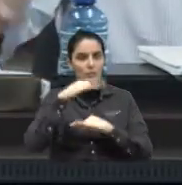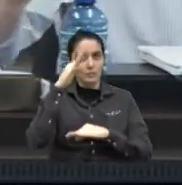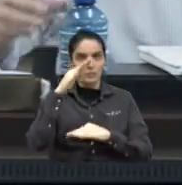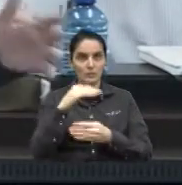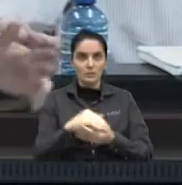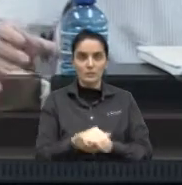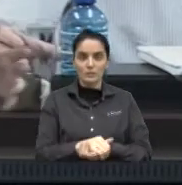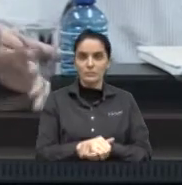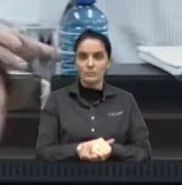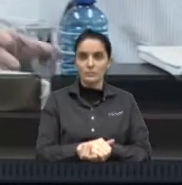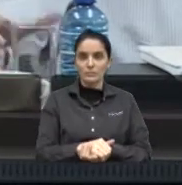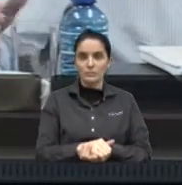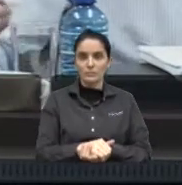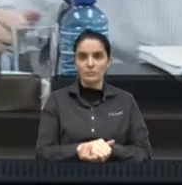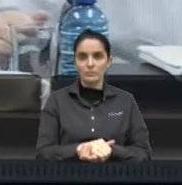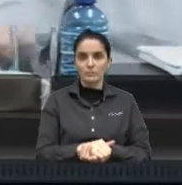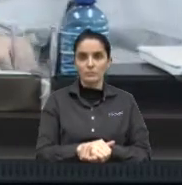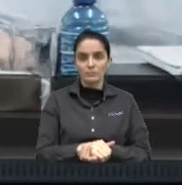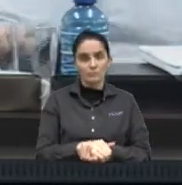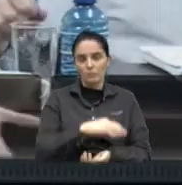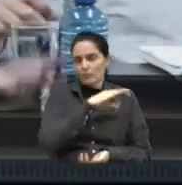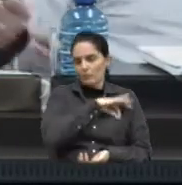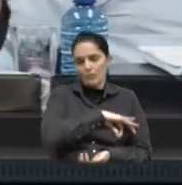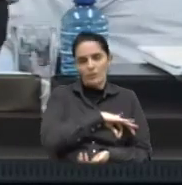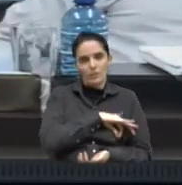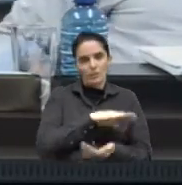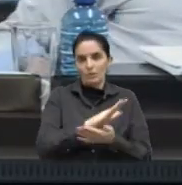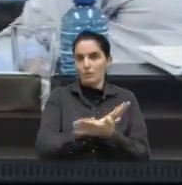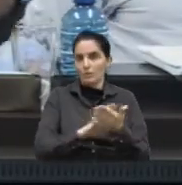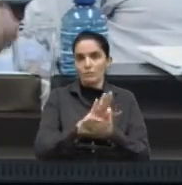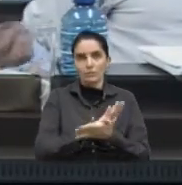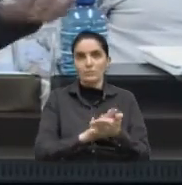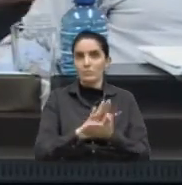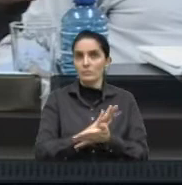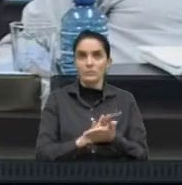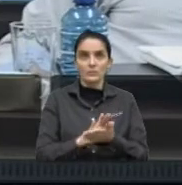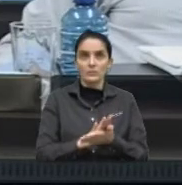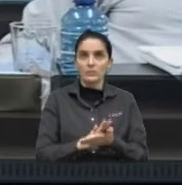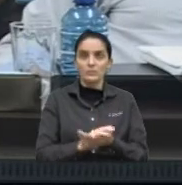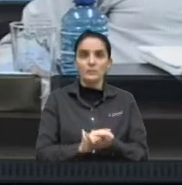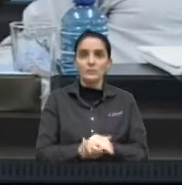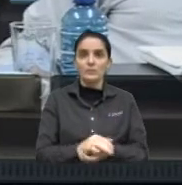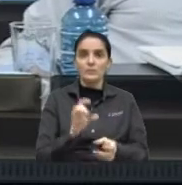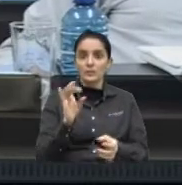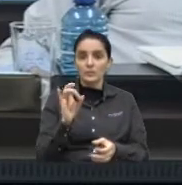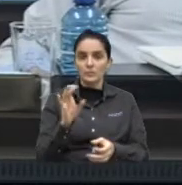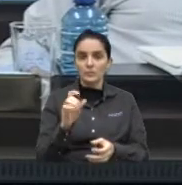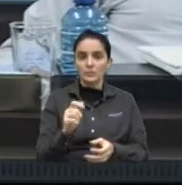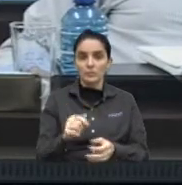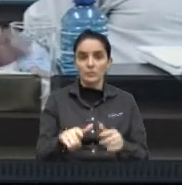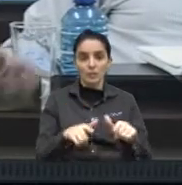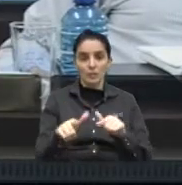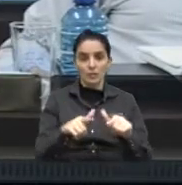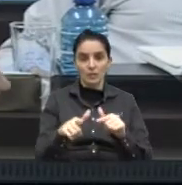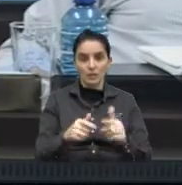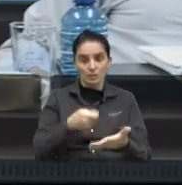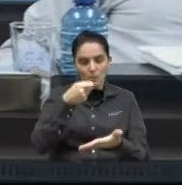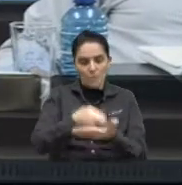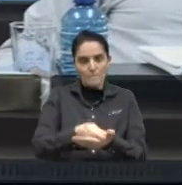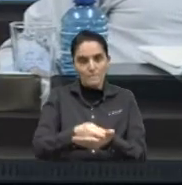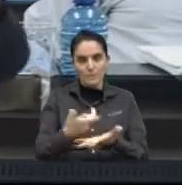por óbvio não haverá curso algum nós estaremos simplesmente cumprindo com as nossas obrigações nossas atribuições parlamentares